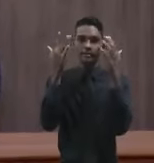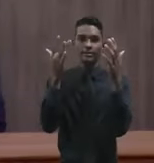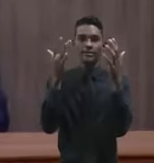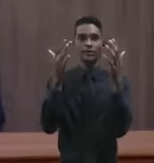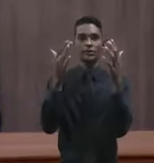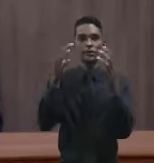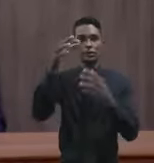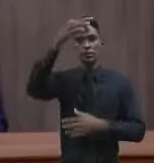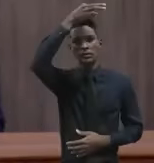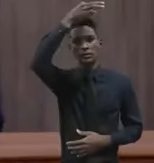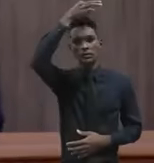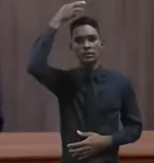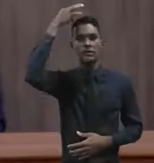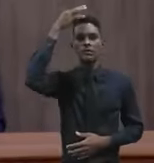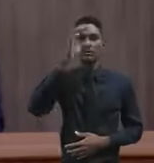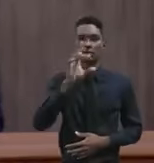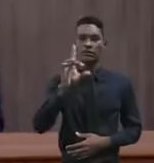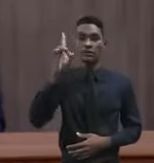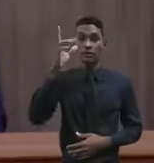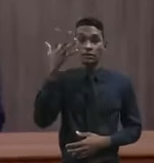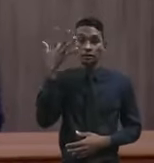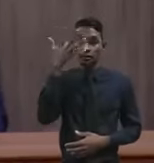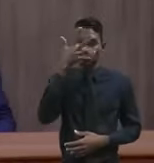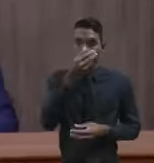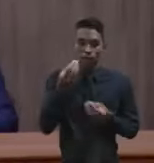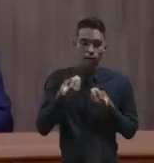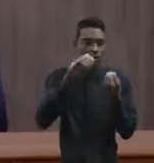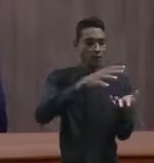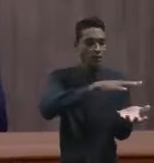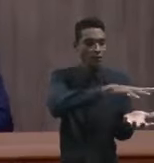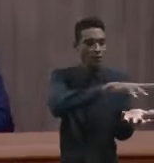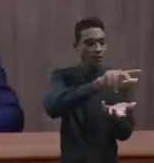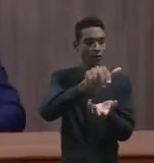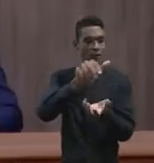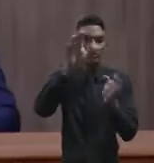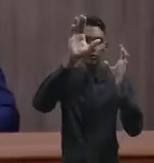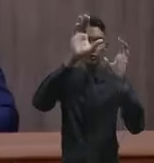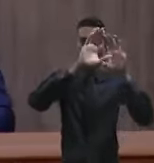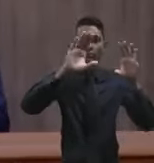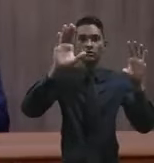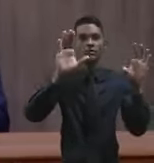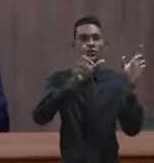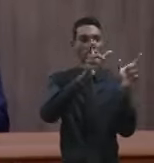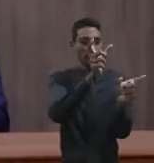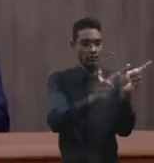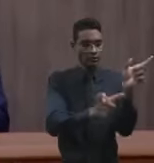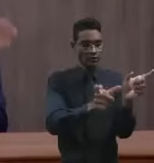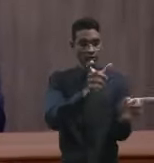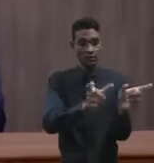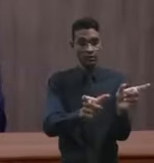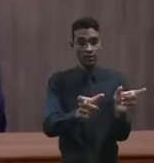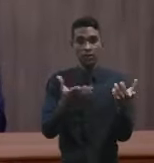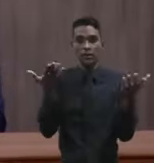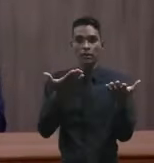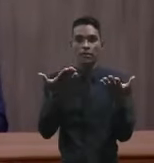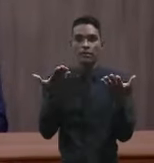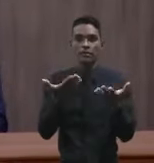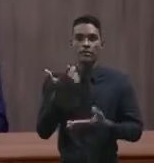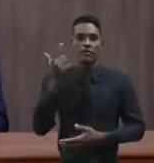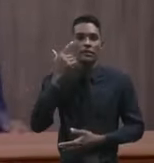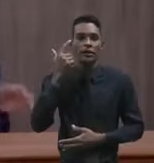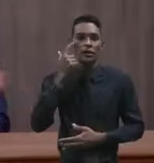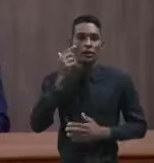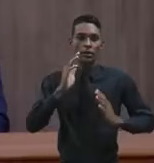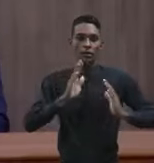deu beleza à terra, ao homem, ao universo. Imagine o Espírito Santo morando dentro da tua casa.